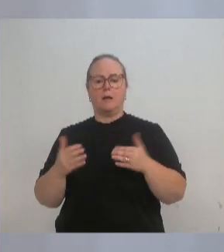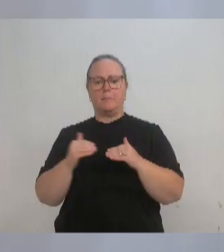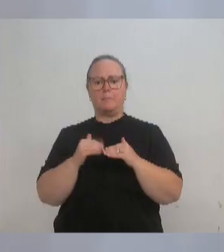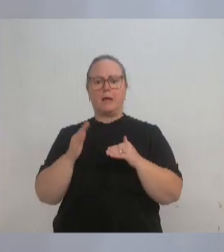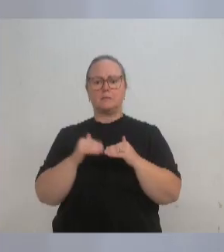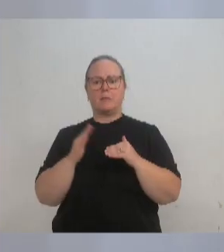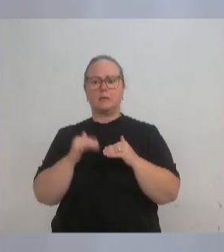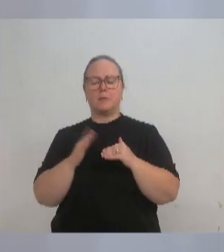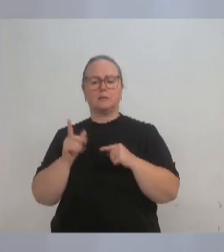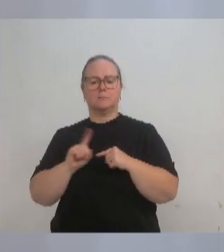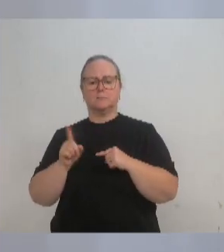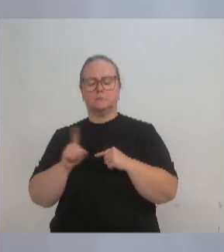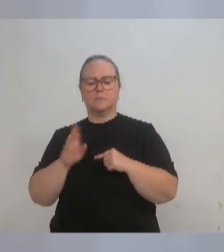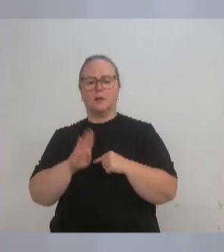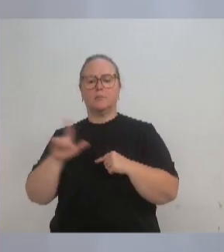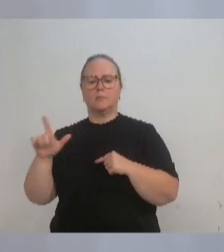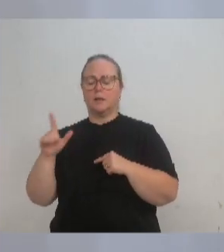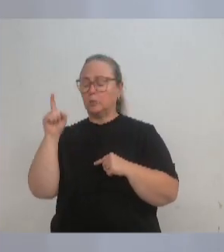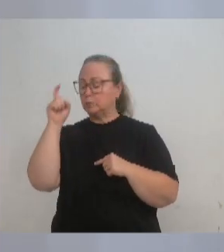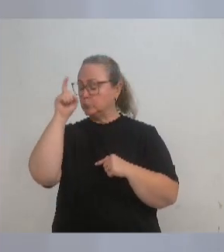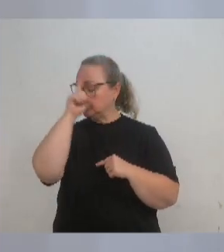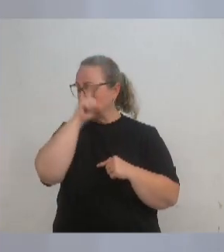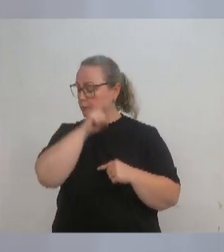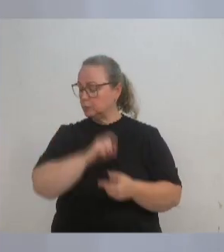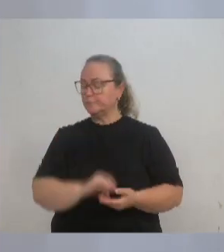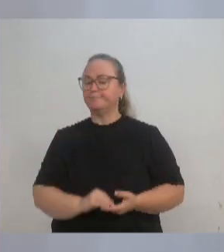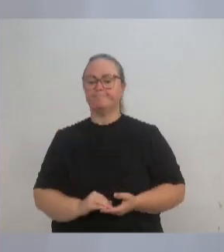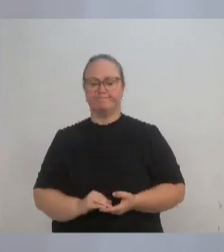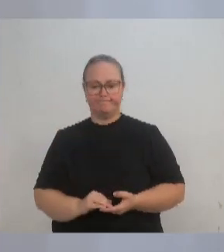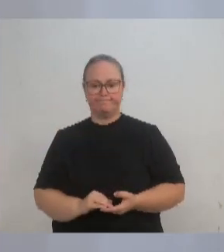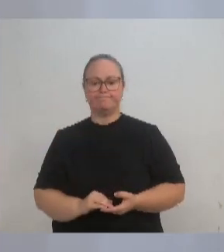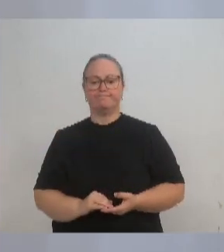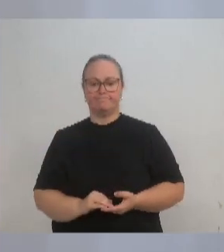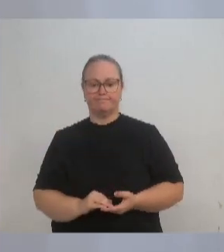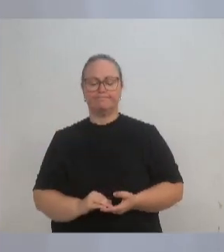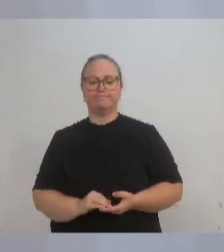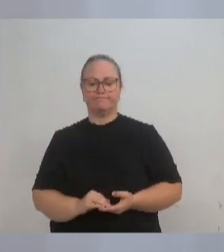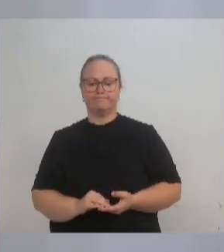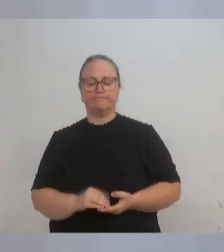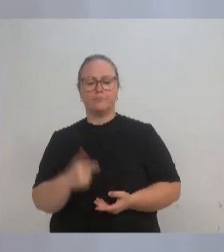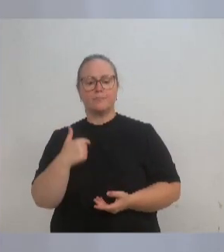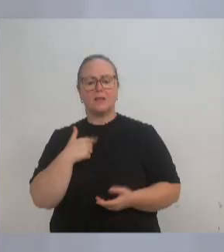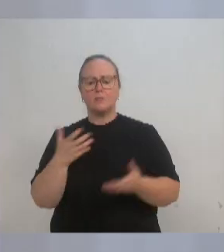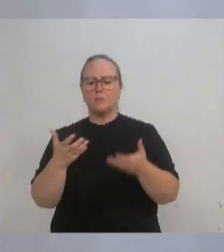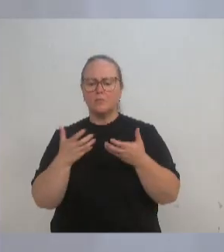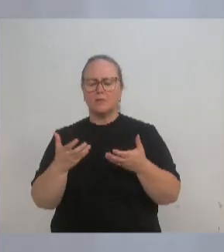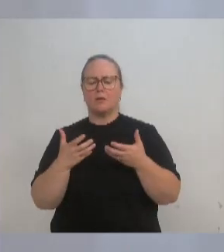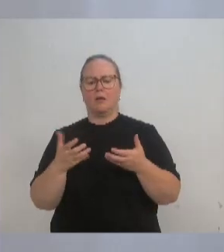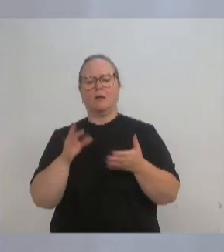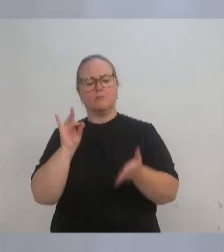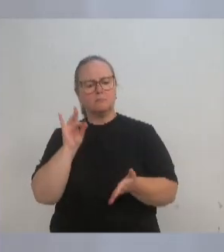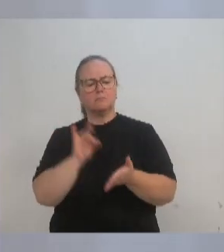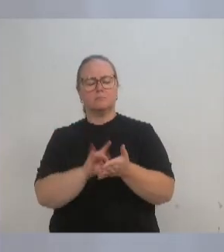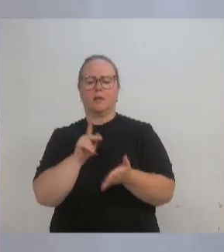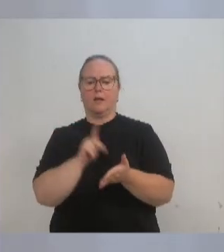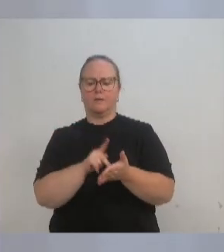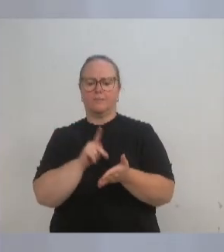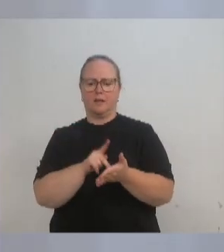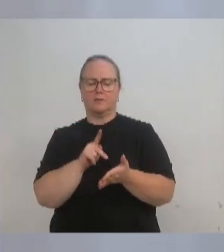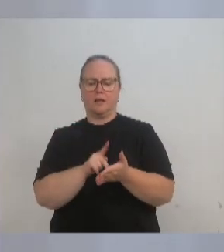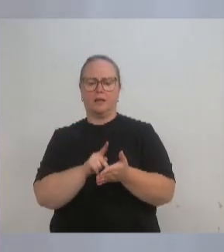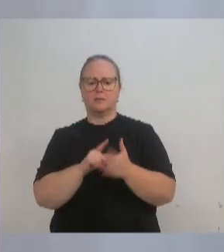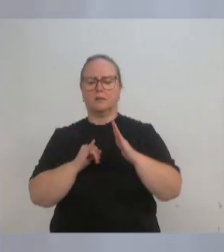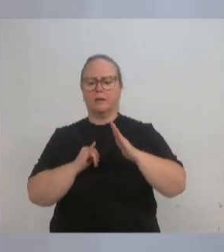em Blumenau esse entendimento estava muito difícil de acontecer. E eu quero aqui passar para todos aqueles que fazem parte da corretagem de